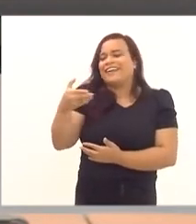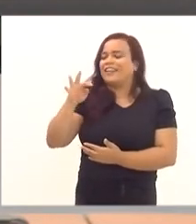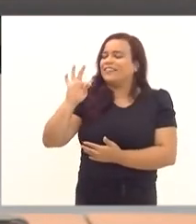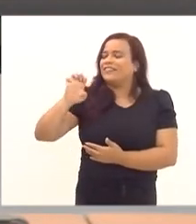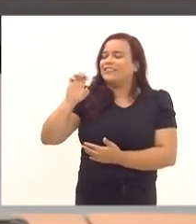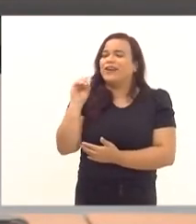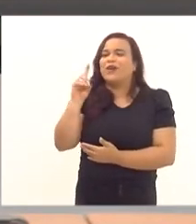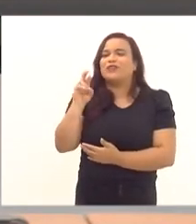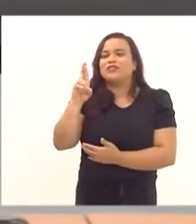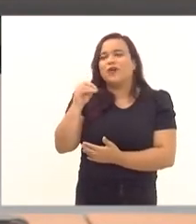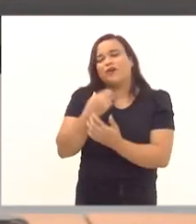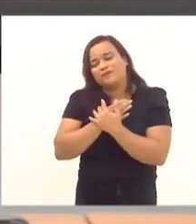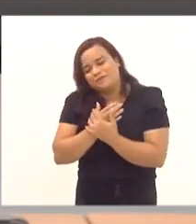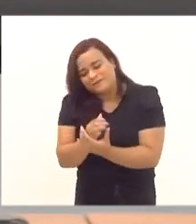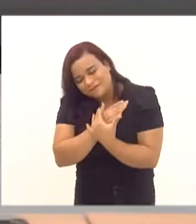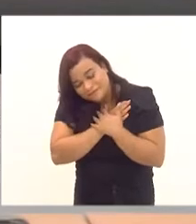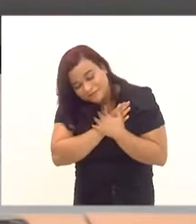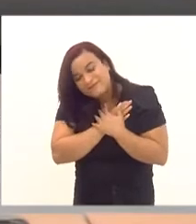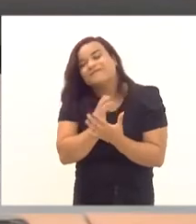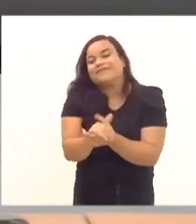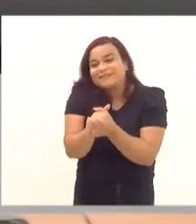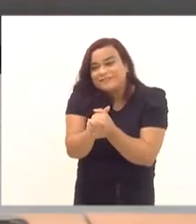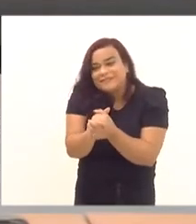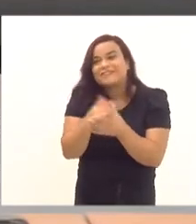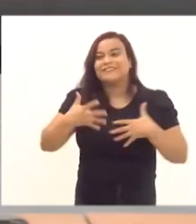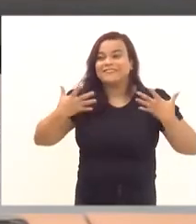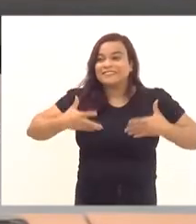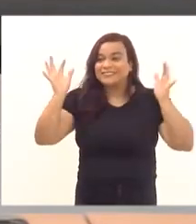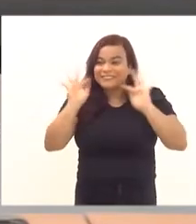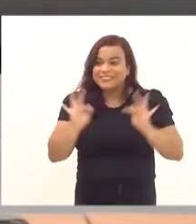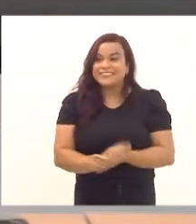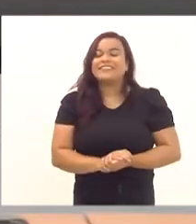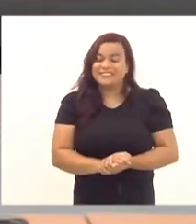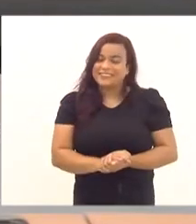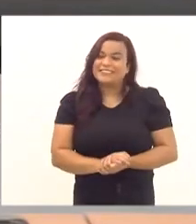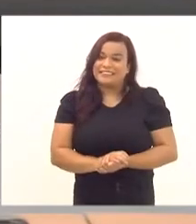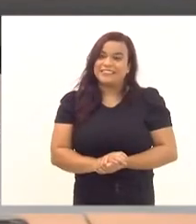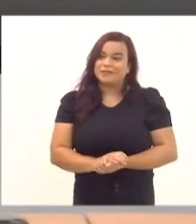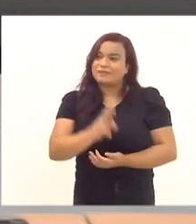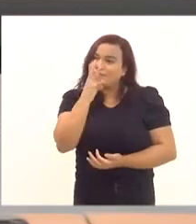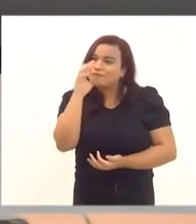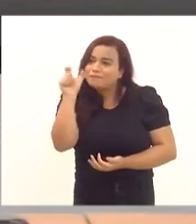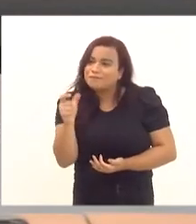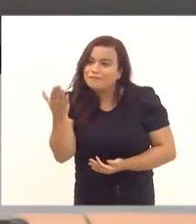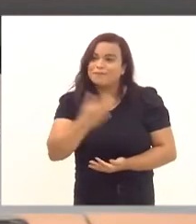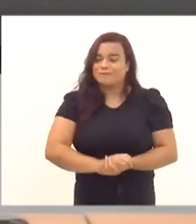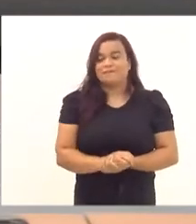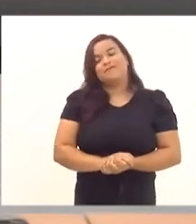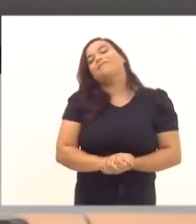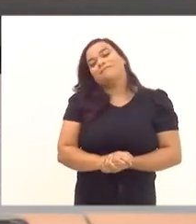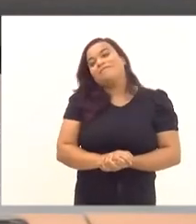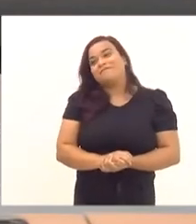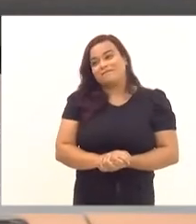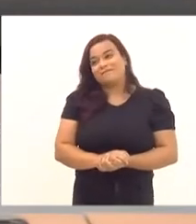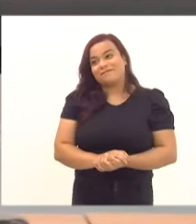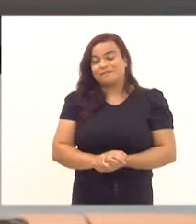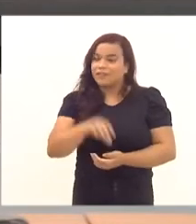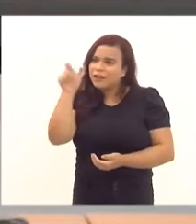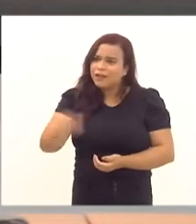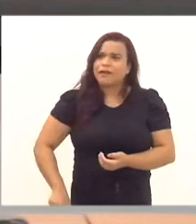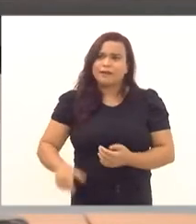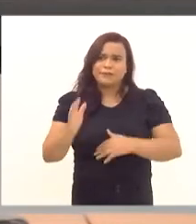nós que eu Saúdo com muita alegria e muita a a admiração Nossa grande